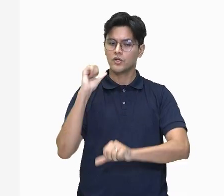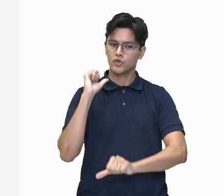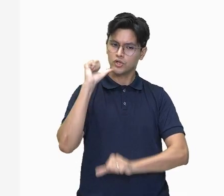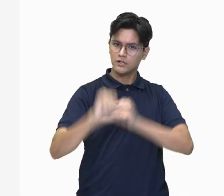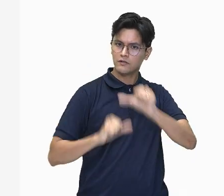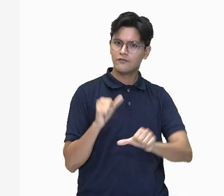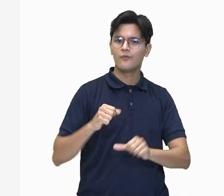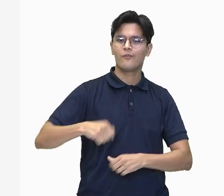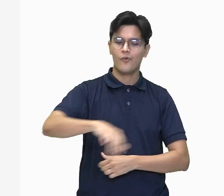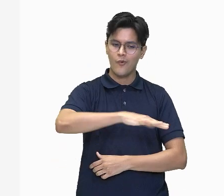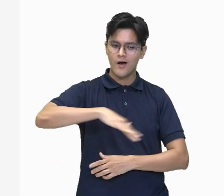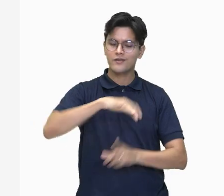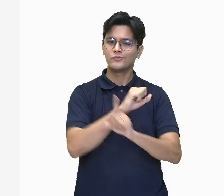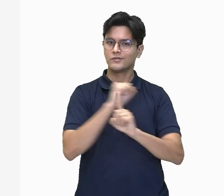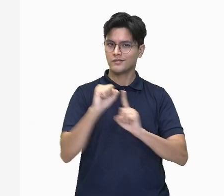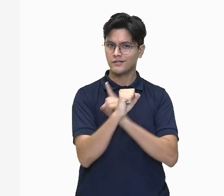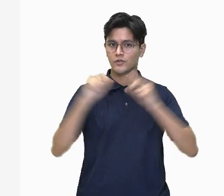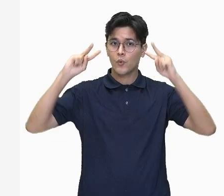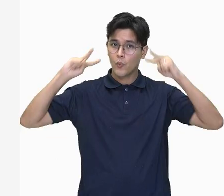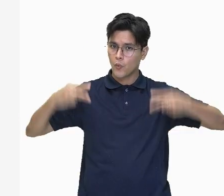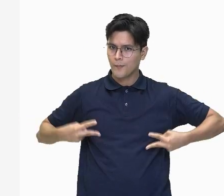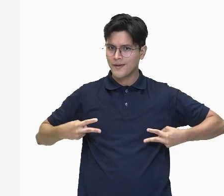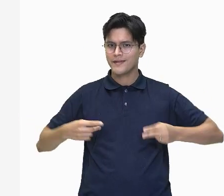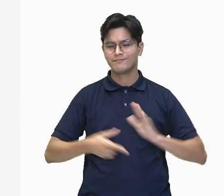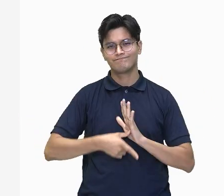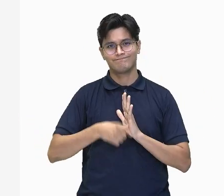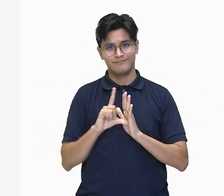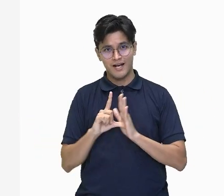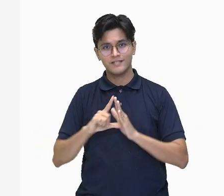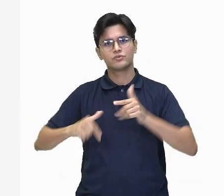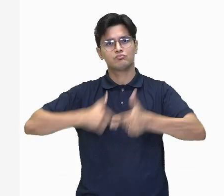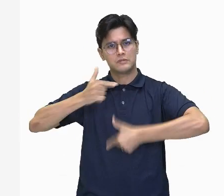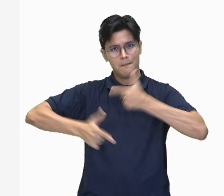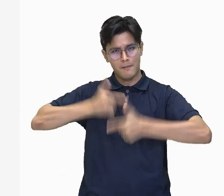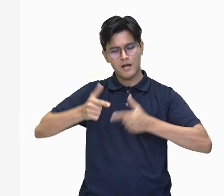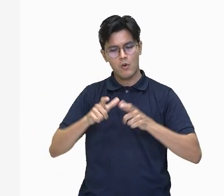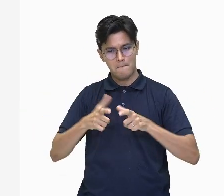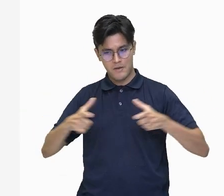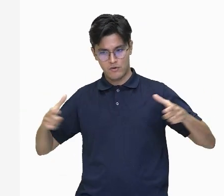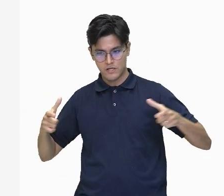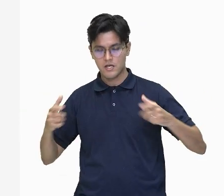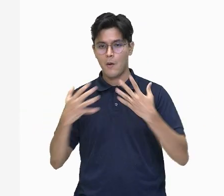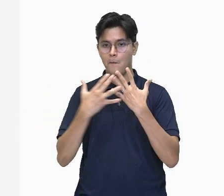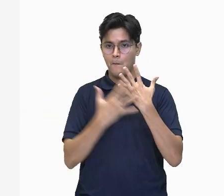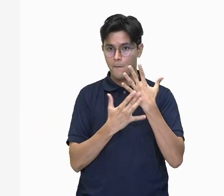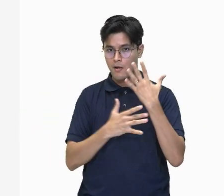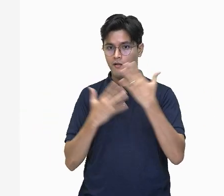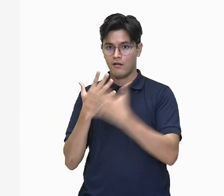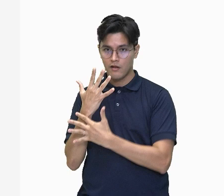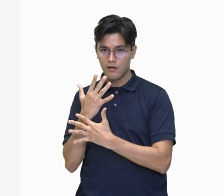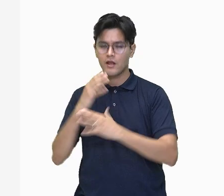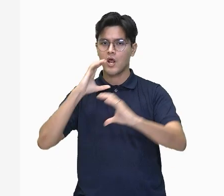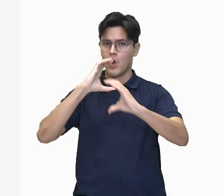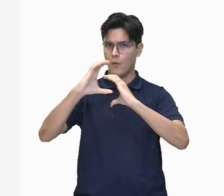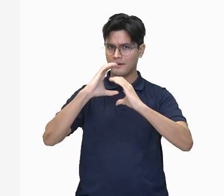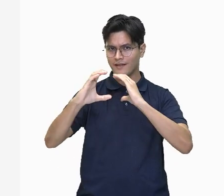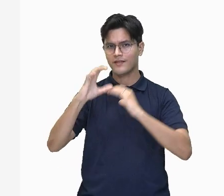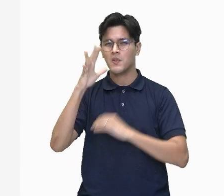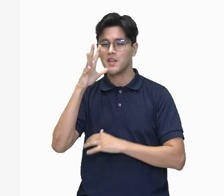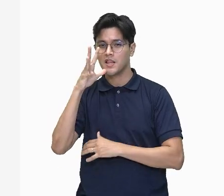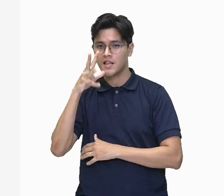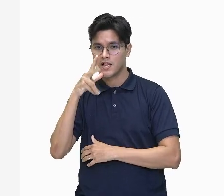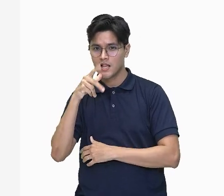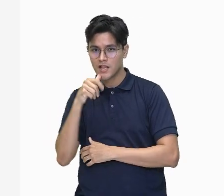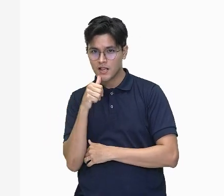sociedade humana. Antes dela, o trabalho era majoritariamente manual, as comunicações eram lentas e a vida acontecia apenas enquanto